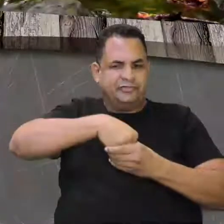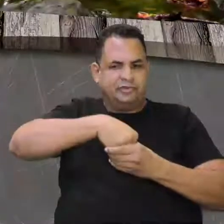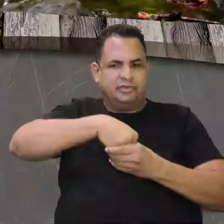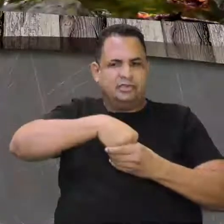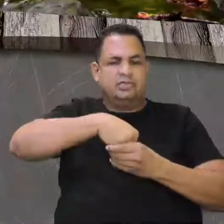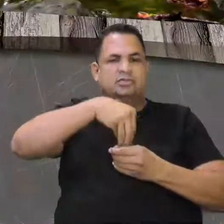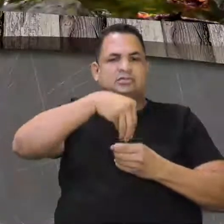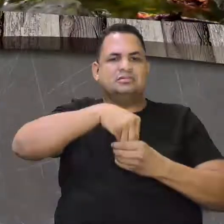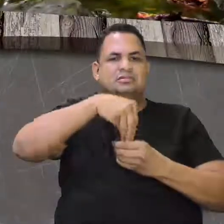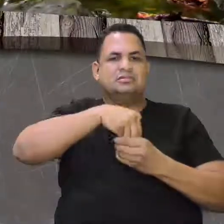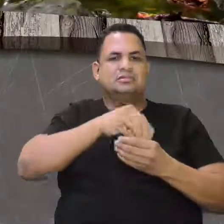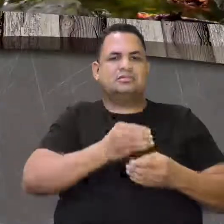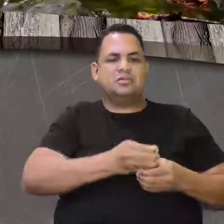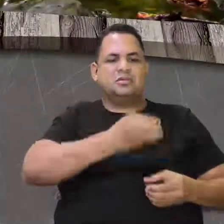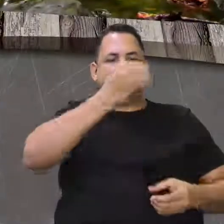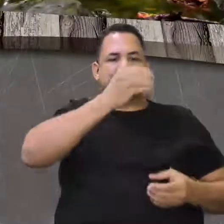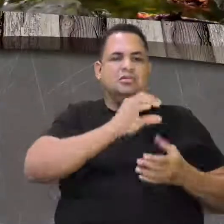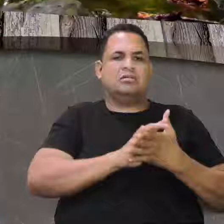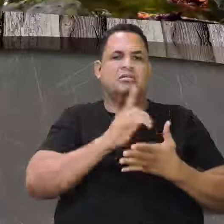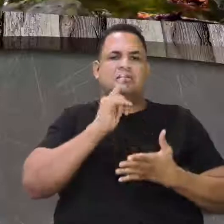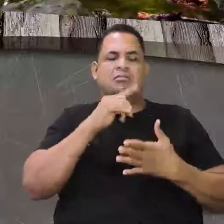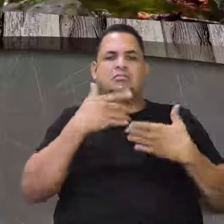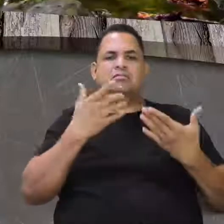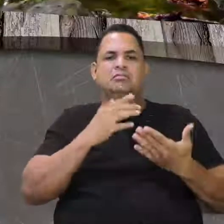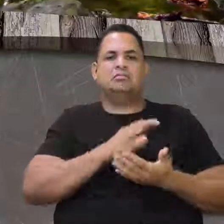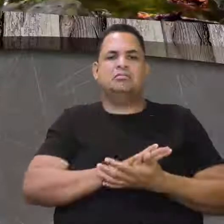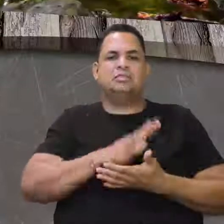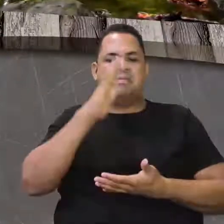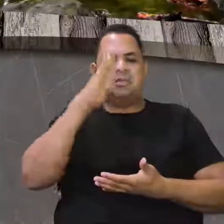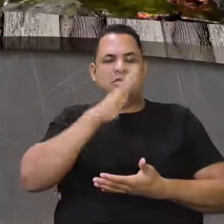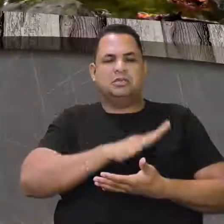uma garrafinha. É maldade, é crueldade.